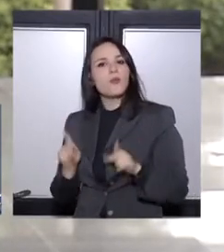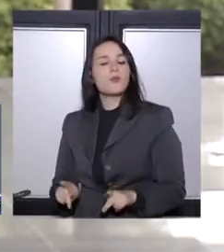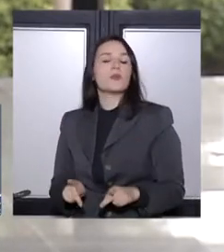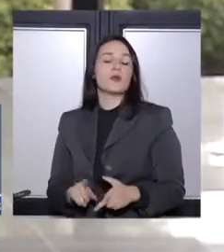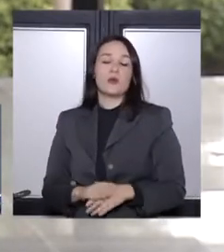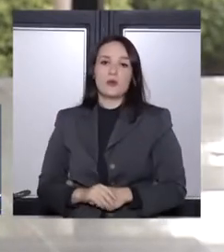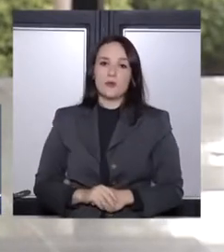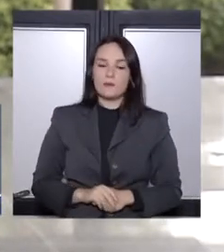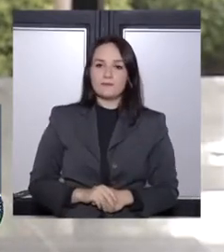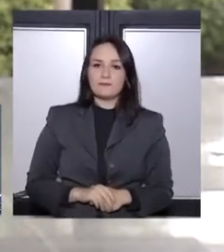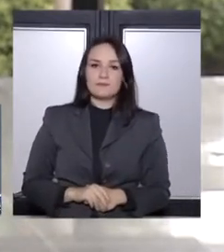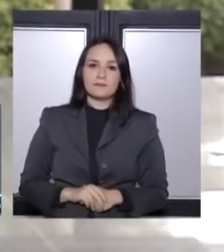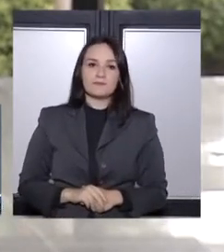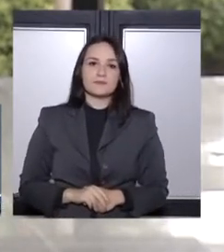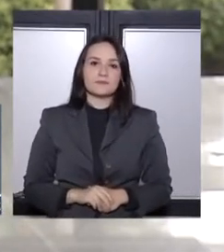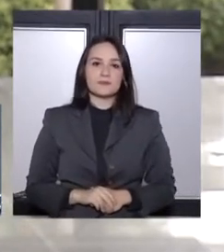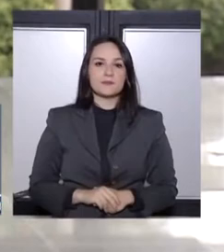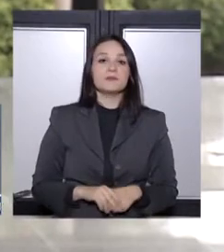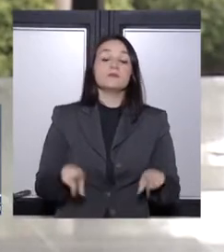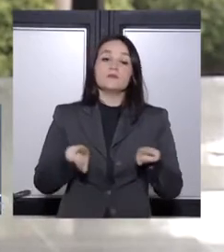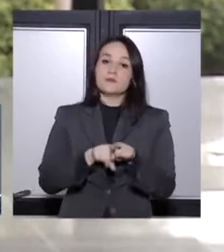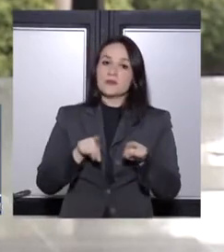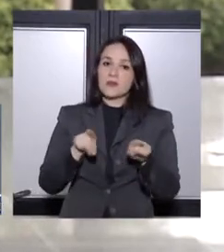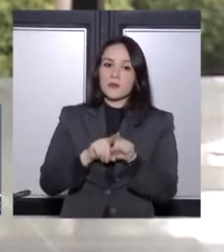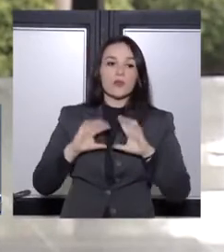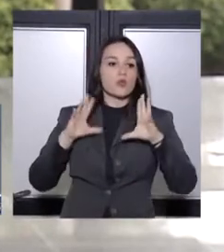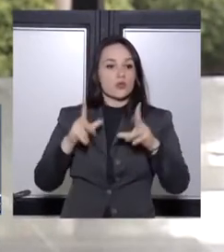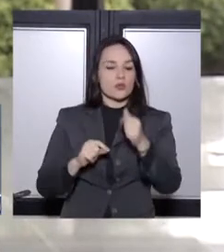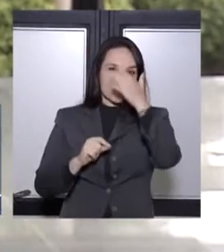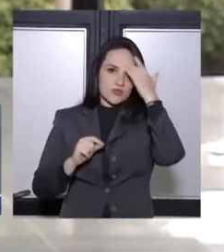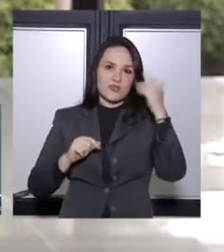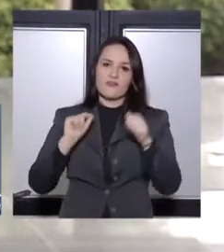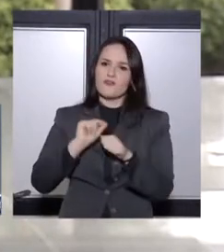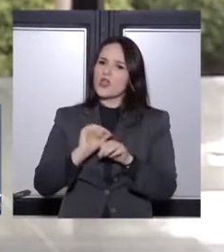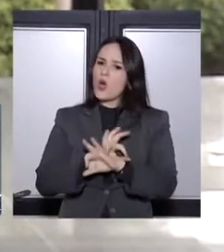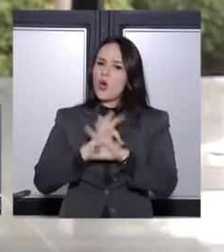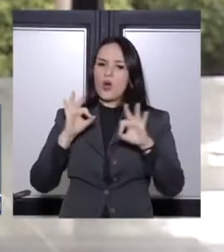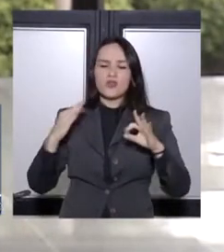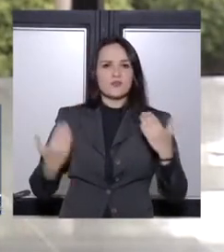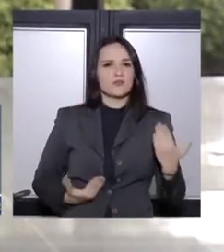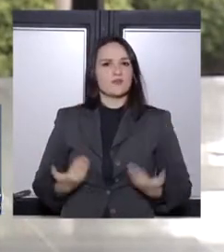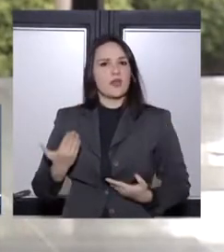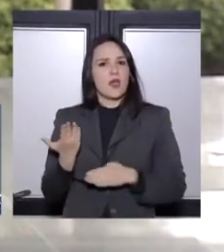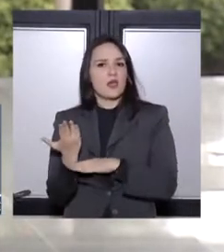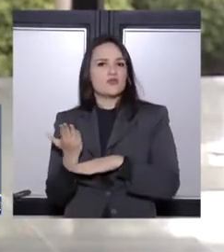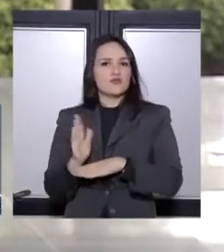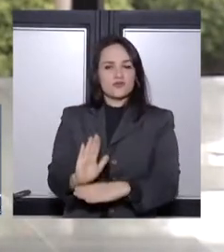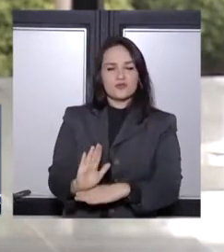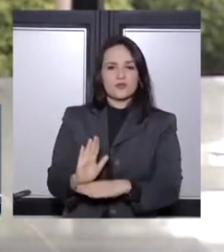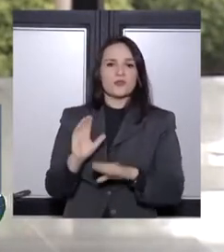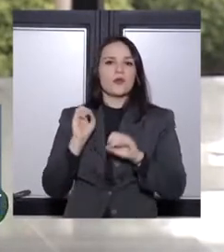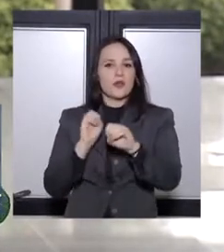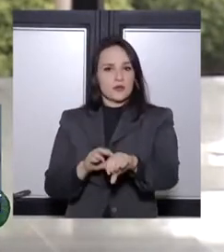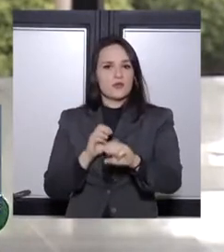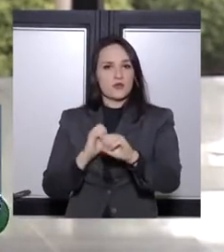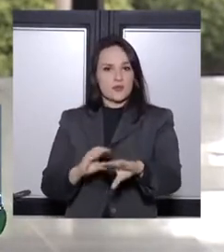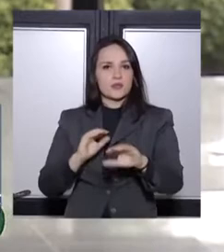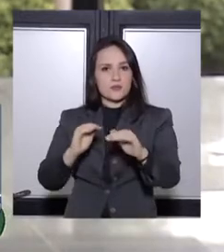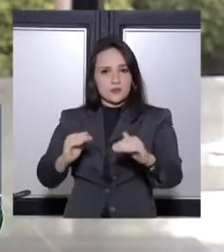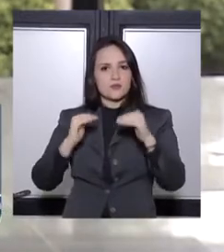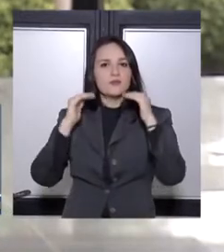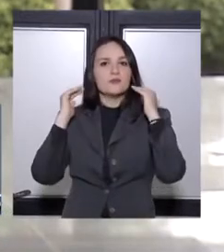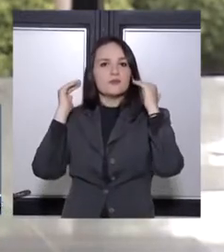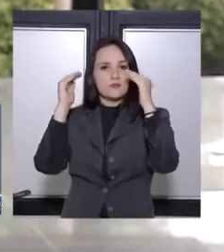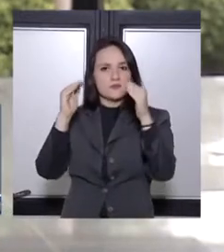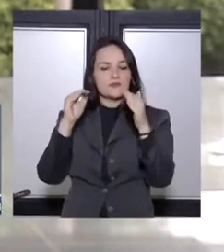instituições, e também para quem prestou relevantes serviços para o engrandecimento do ensino,